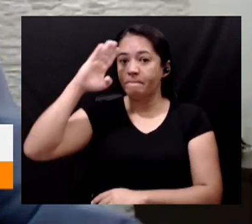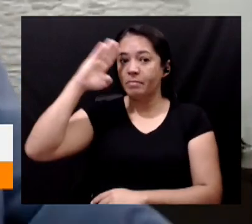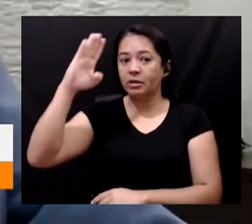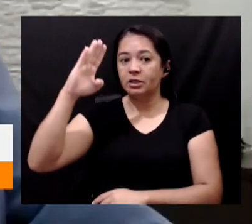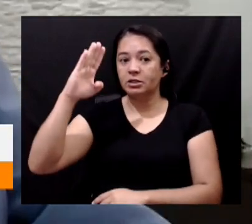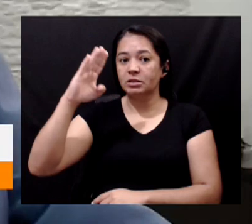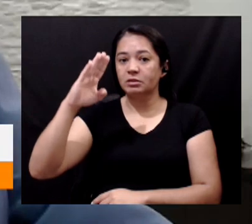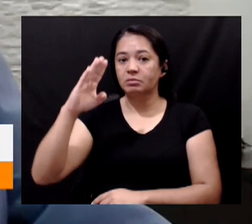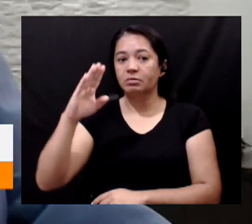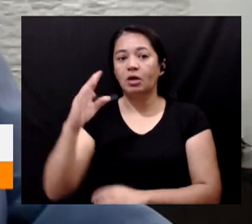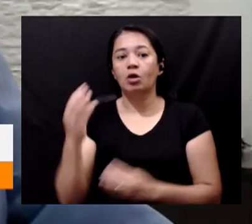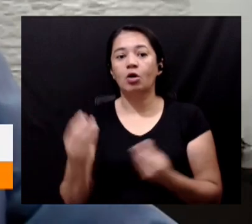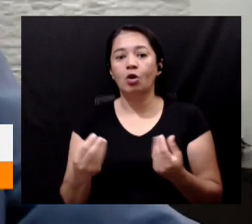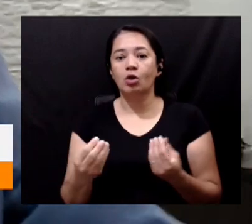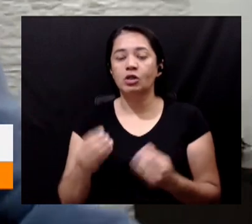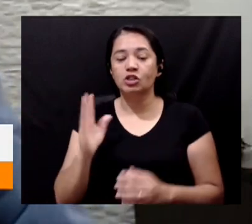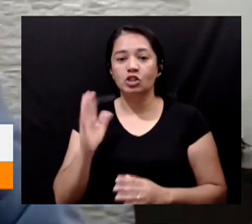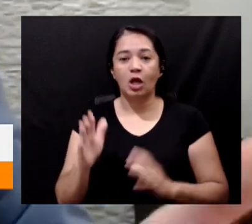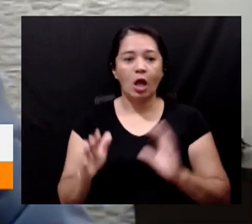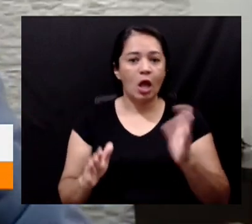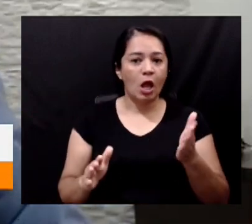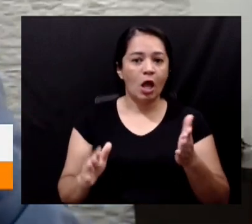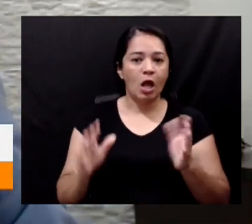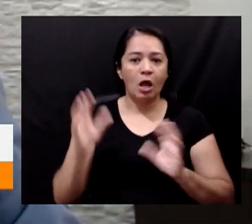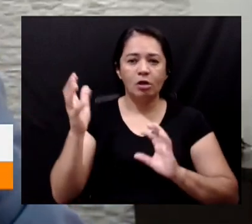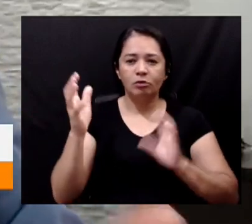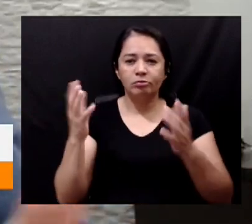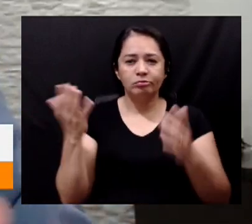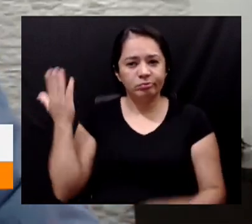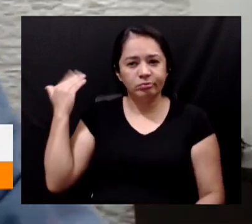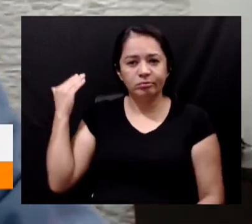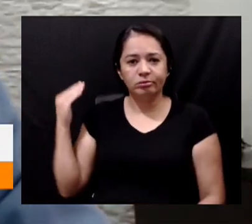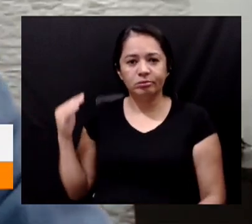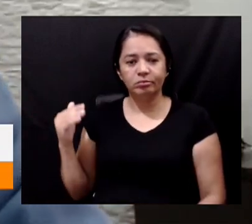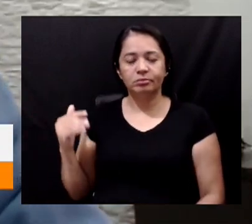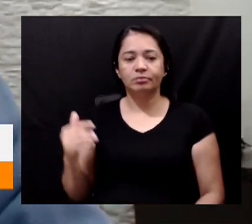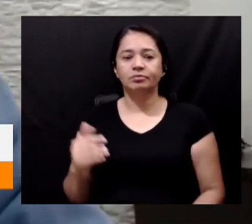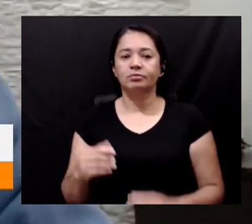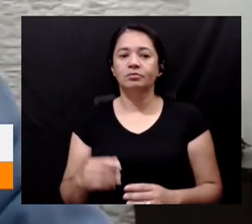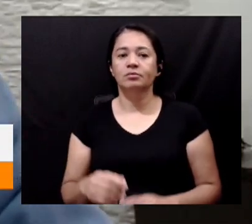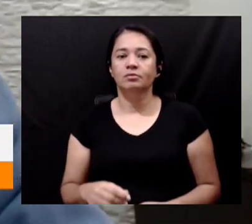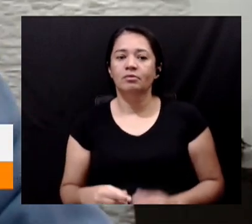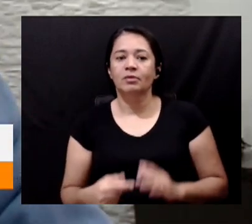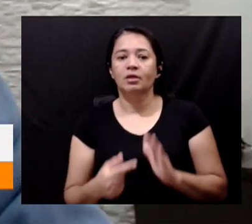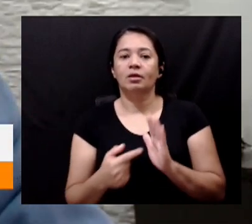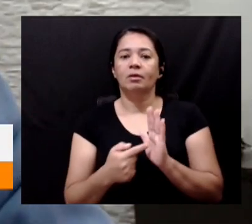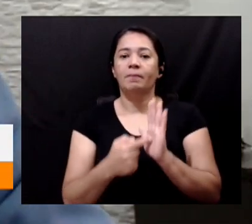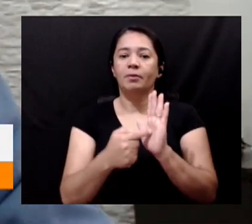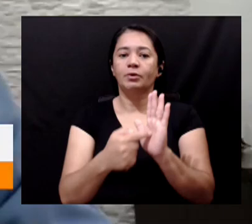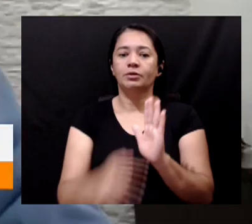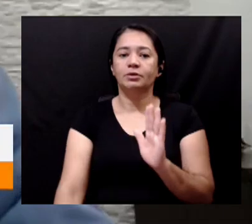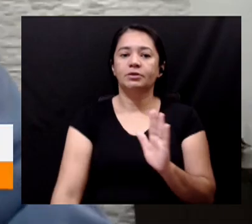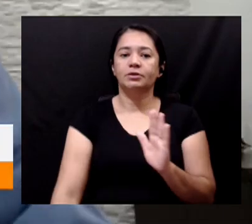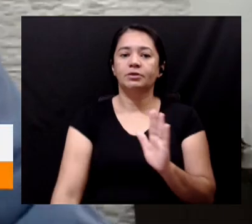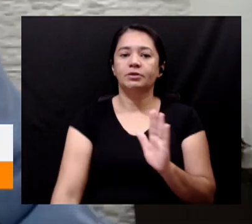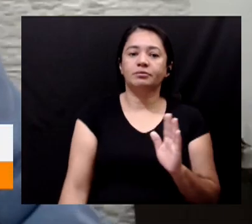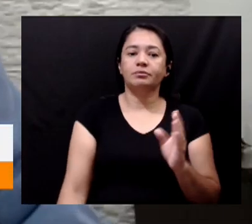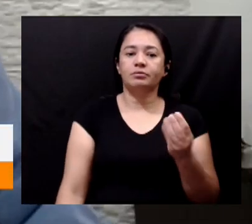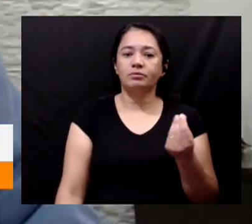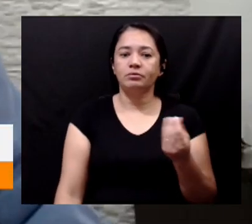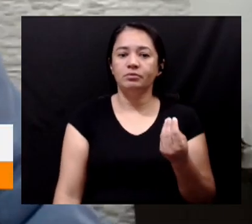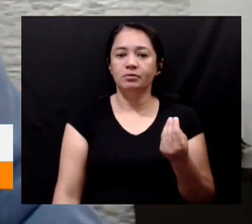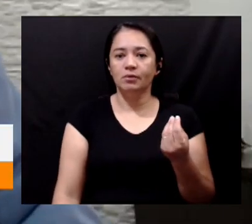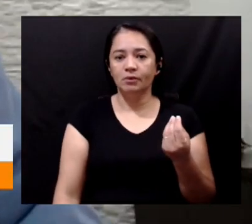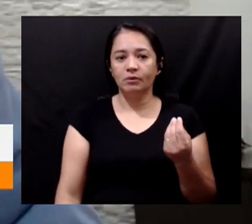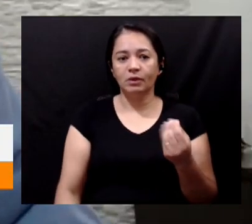situações que já ocorreram anteriormente, serve muito justamente para mostrar as consequências que pode levar a